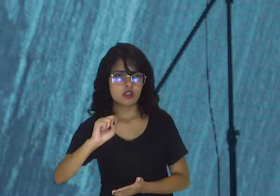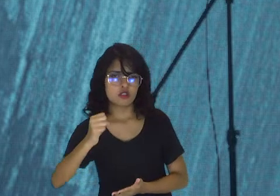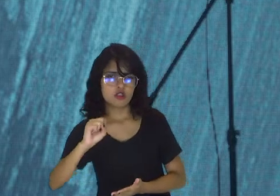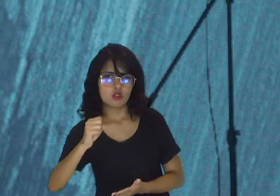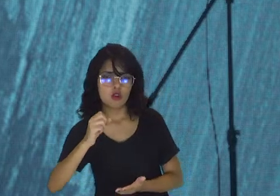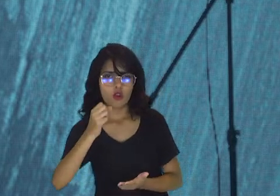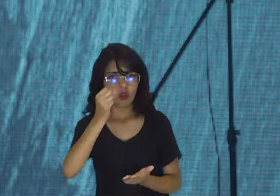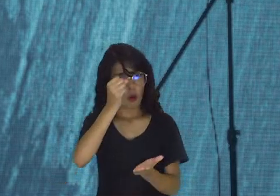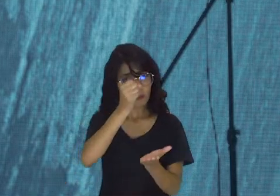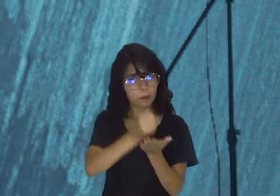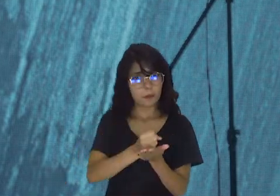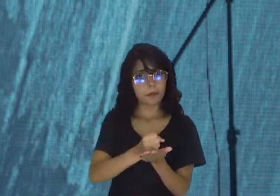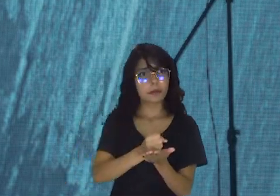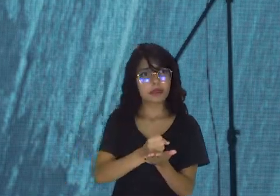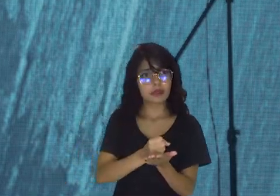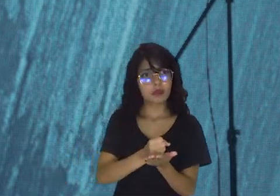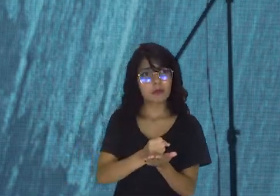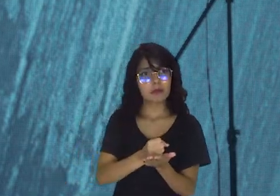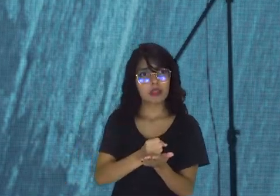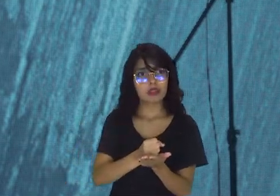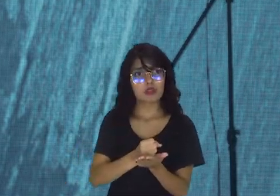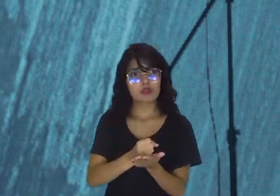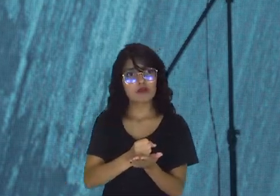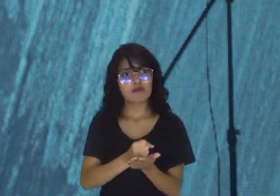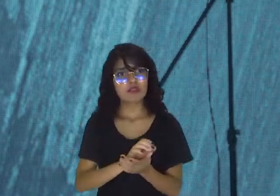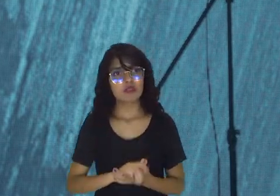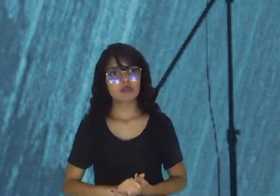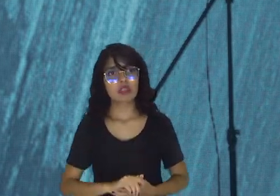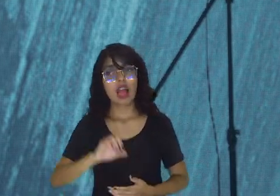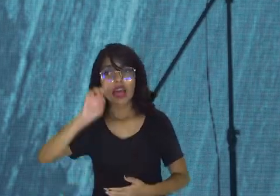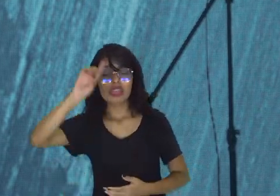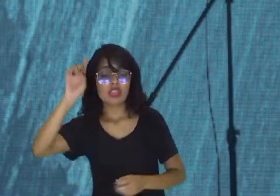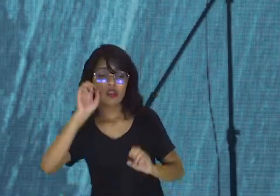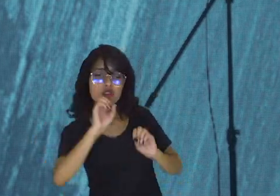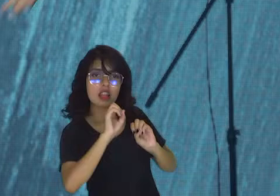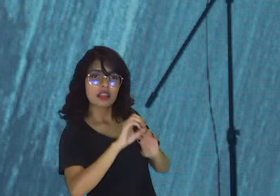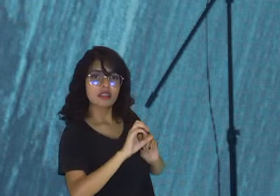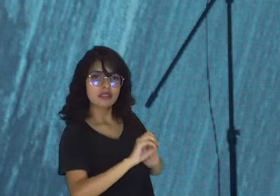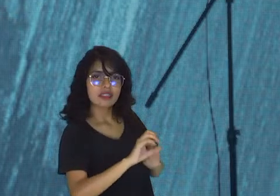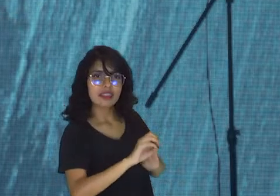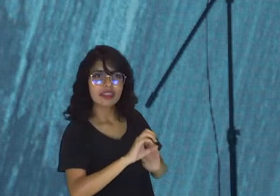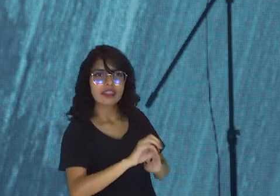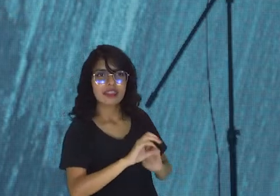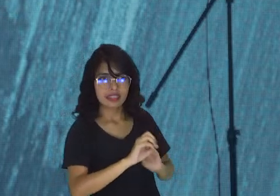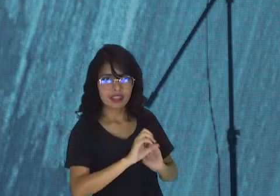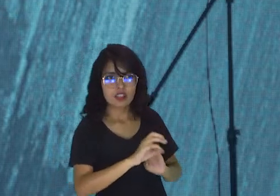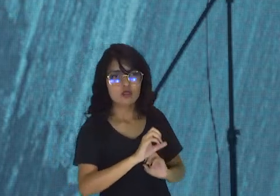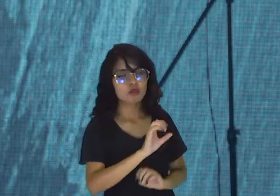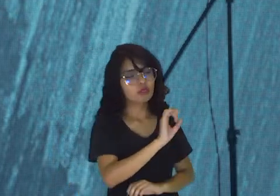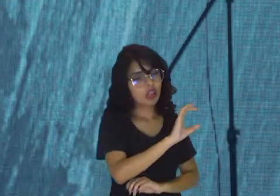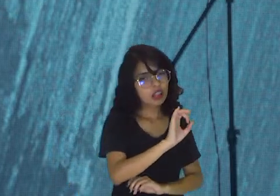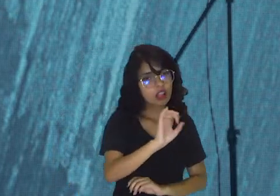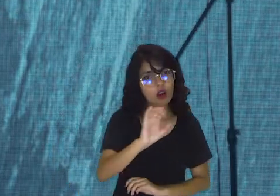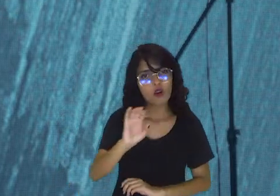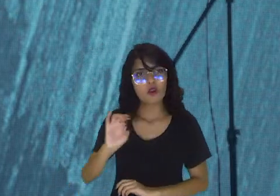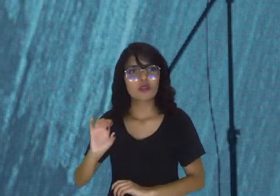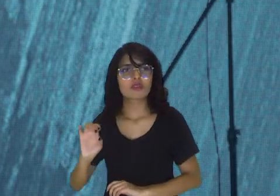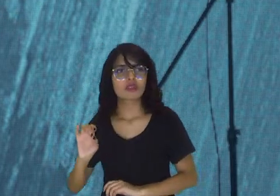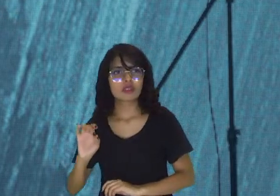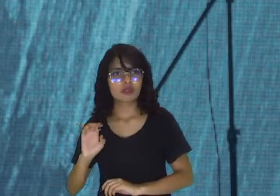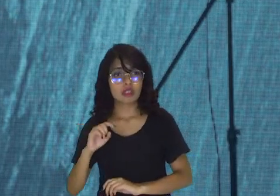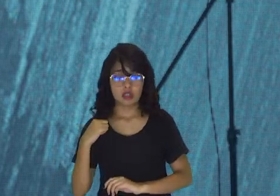livro. Da nossa, é uma ordem divina na nova aliança para nós que vivemos em família e somos a família de